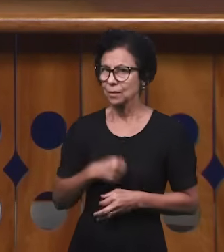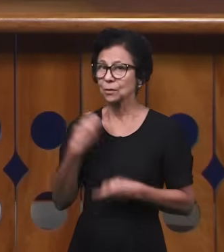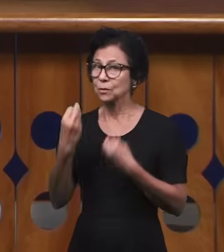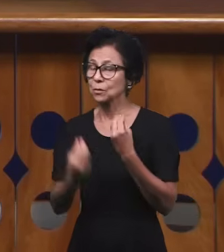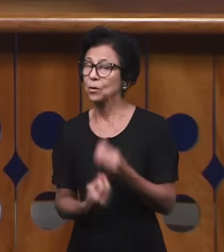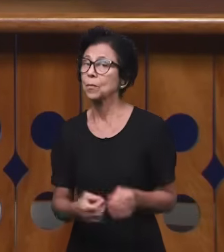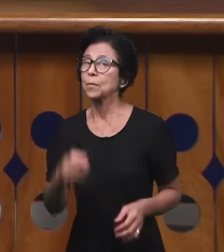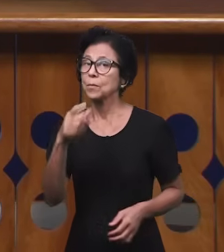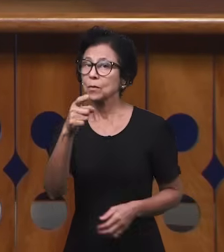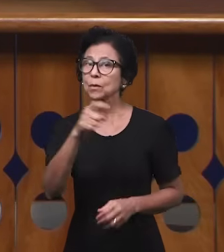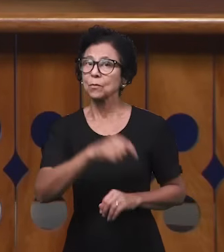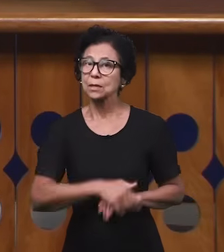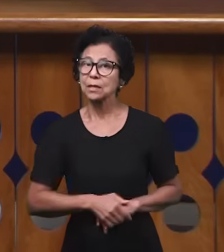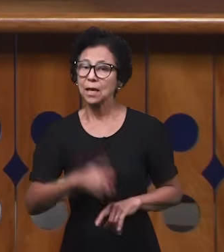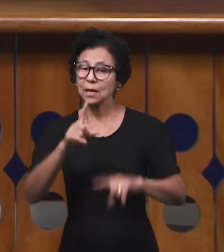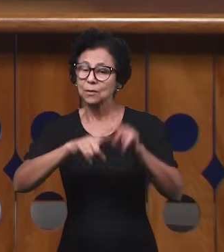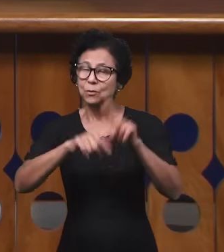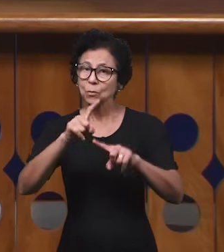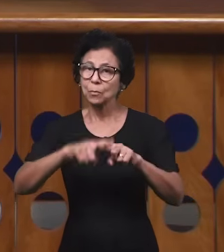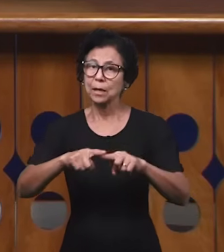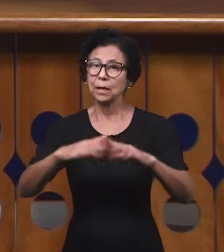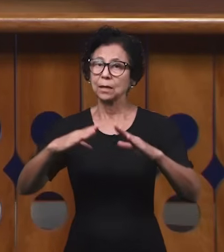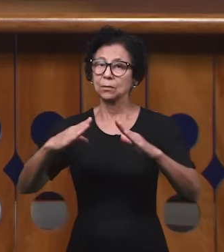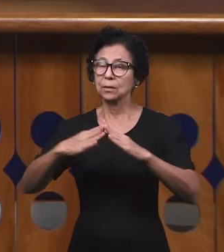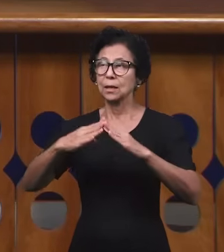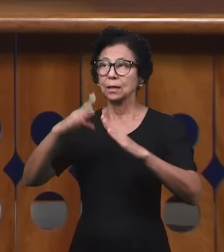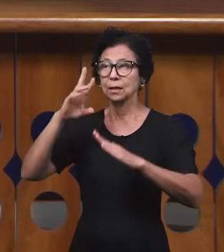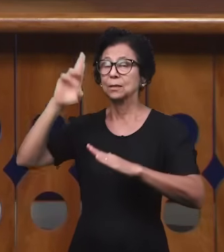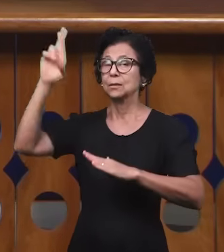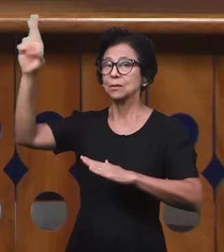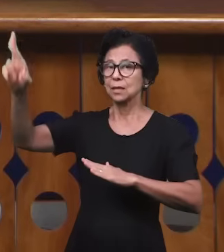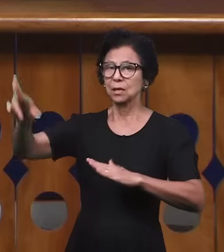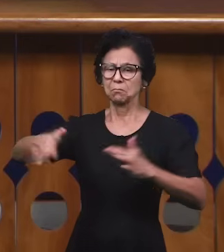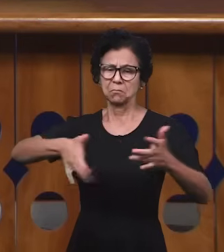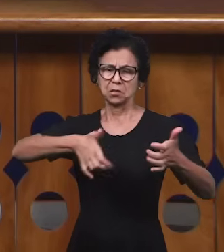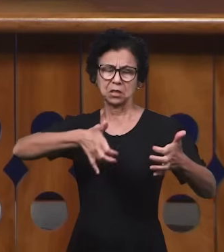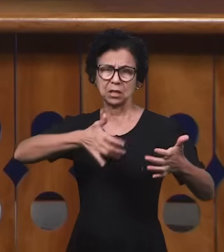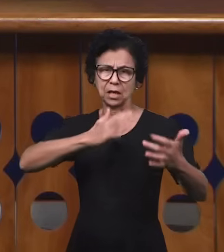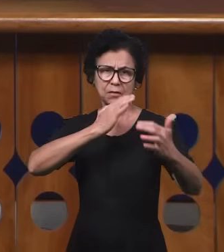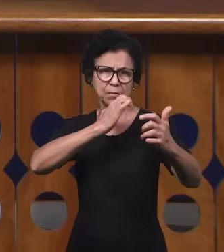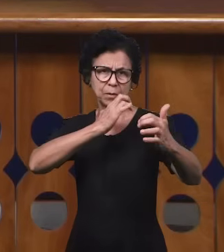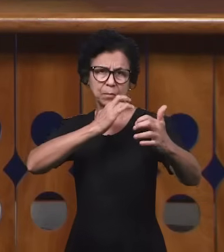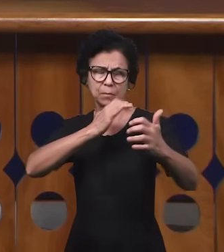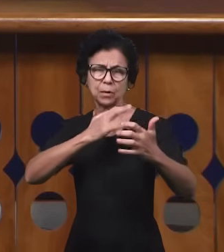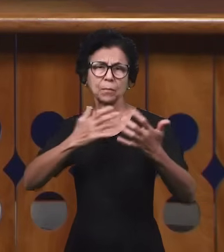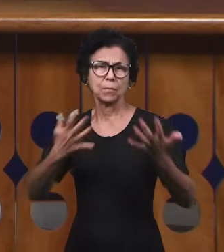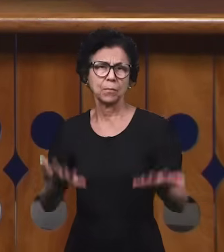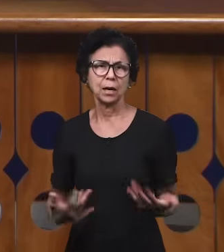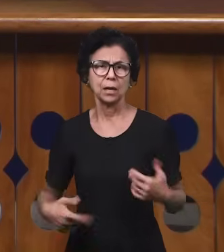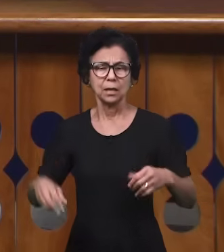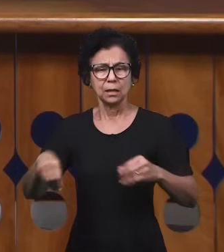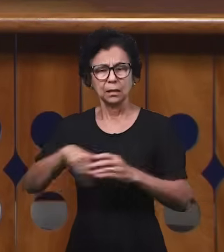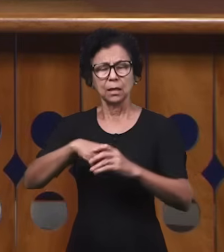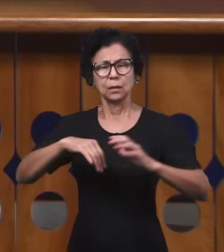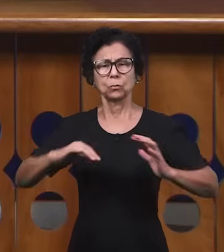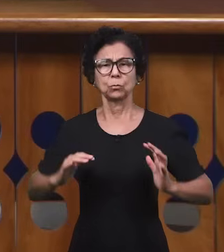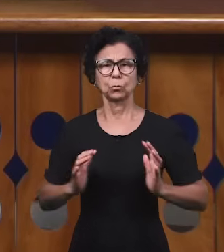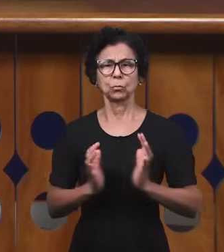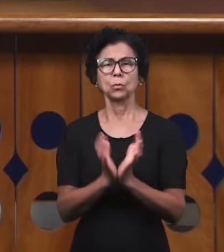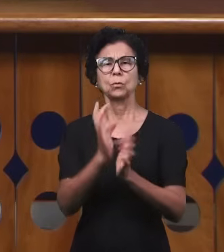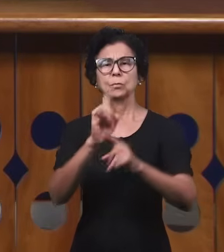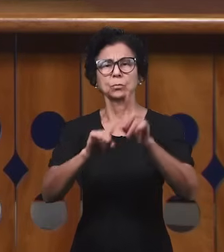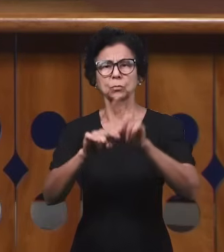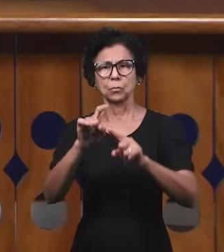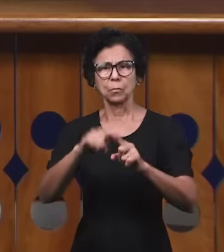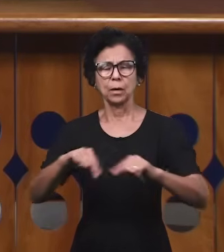né? Tocar instrumento na casa do Senhor, não é verdade? Fazer parte dos grupos de instrumentista, professor, grupo de